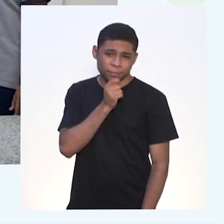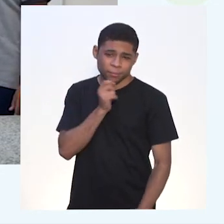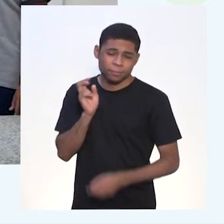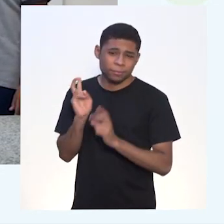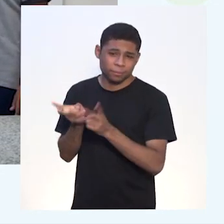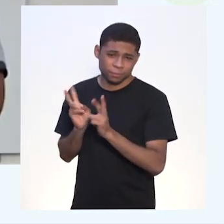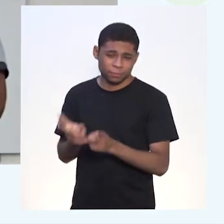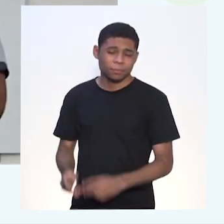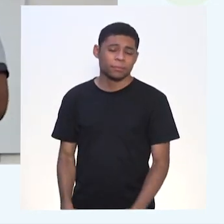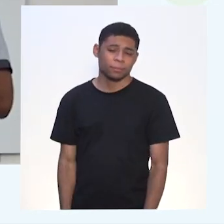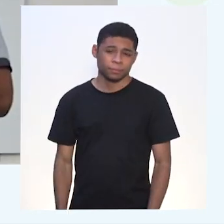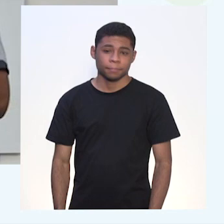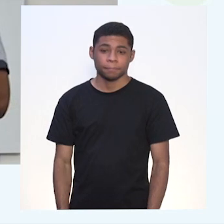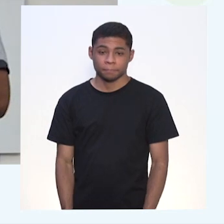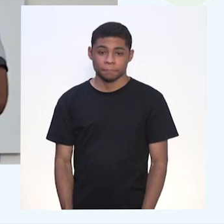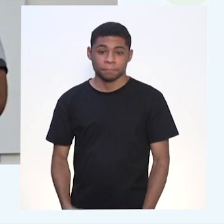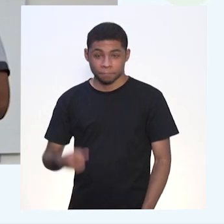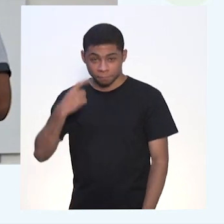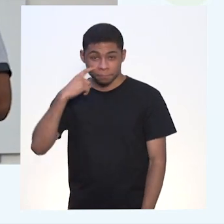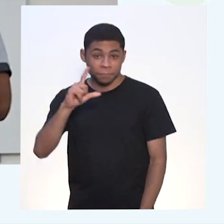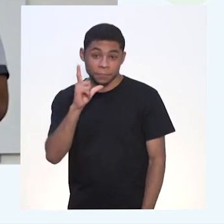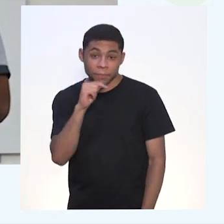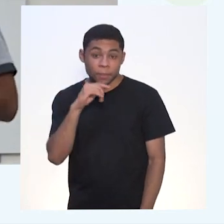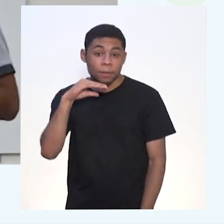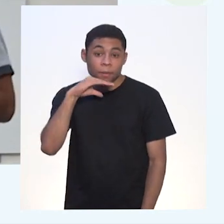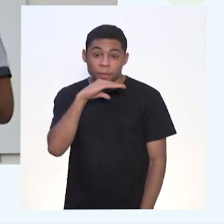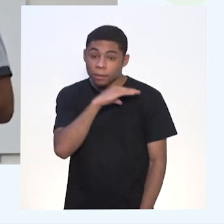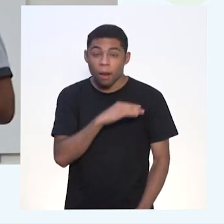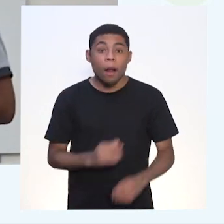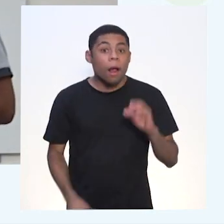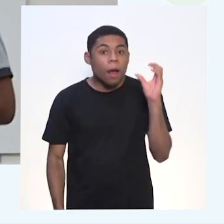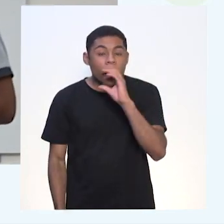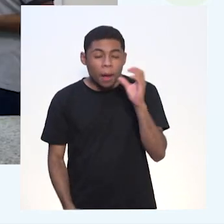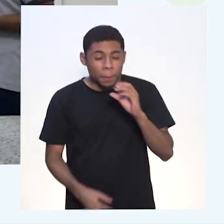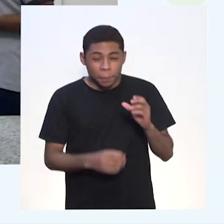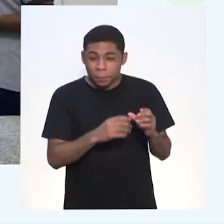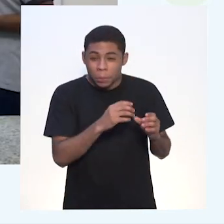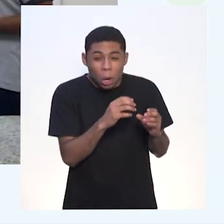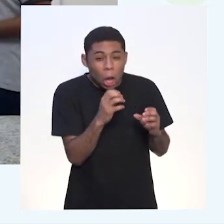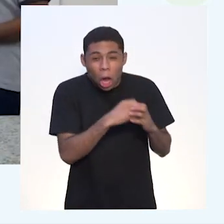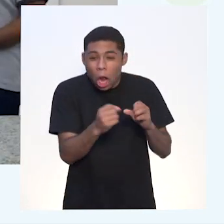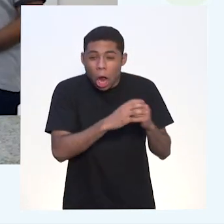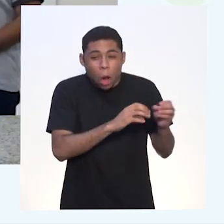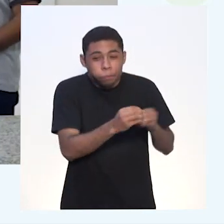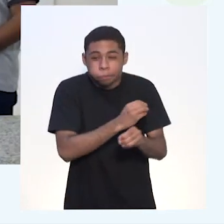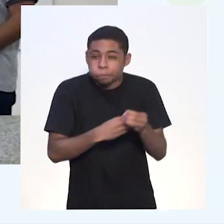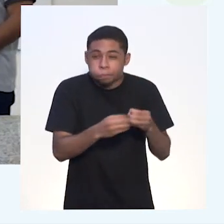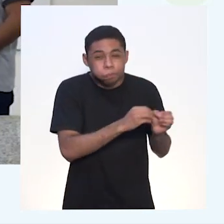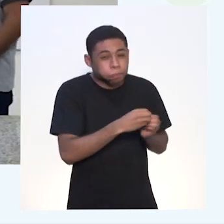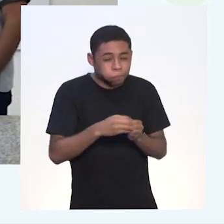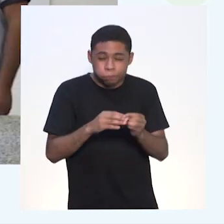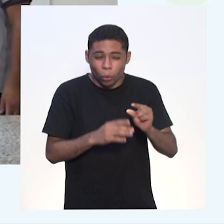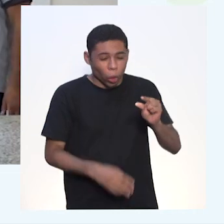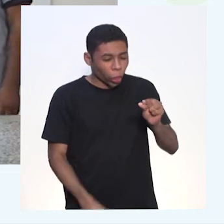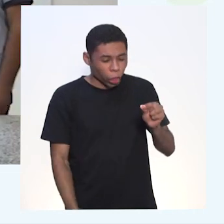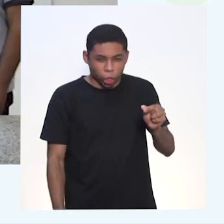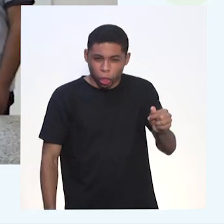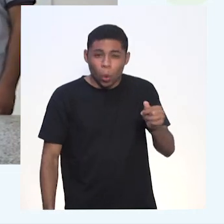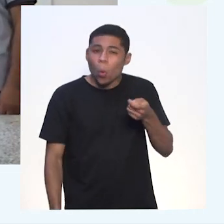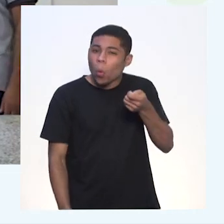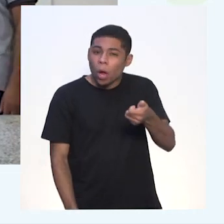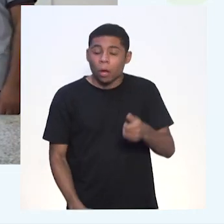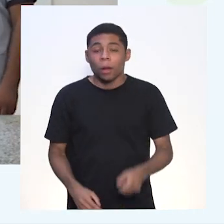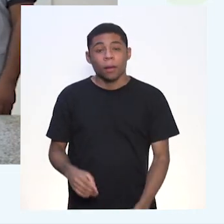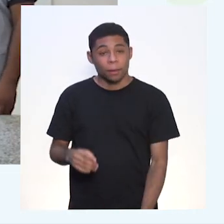ser consumido. Na água quente a reação foi muito mais rápida, né? Exatamente, Fábio. Na água quente a reação foi